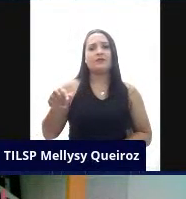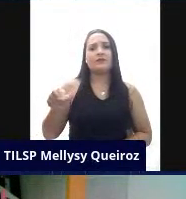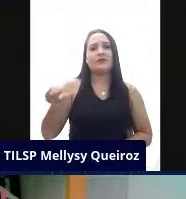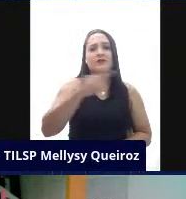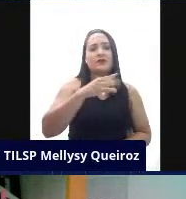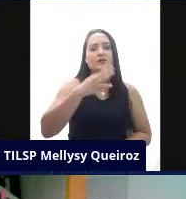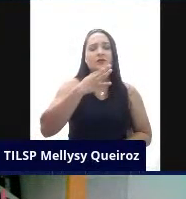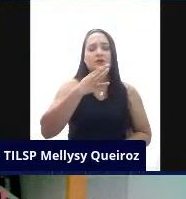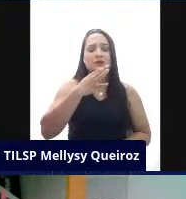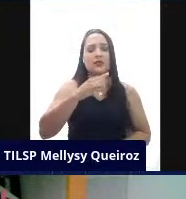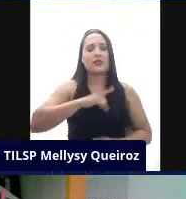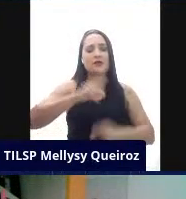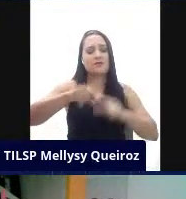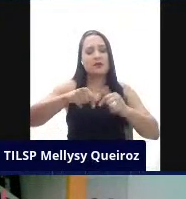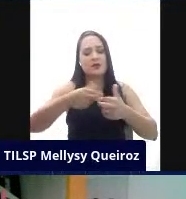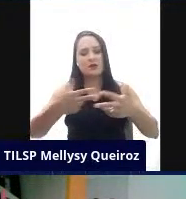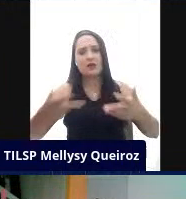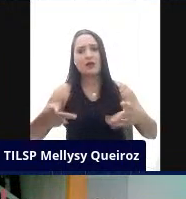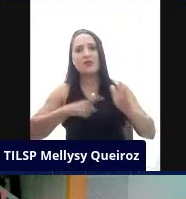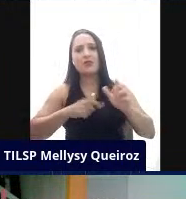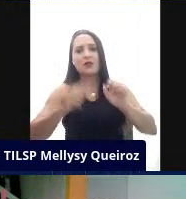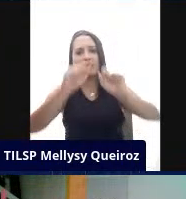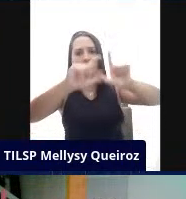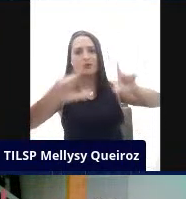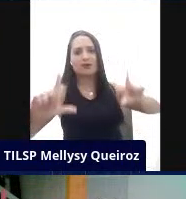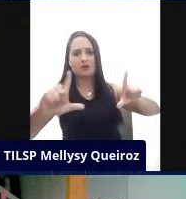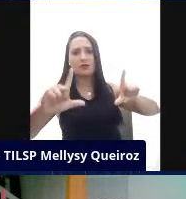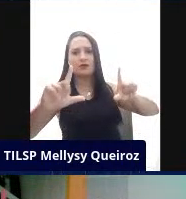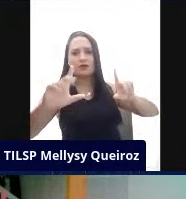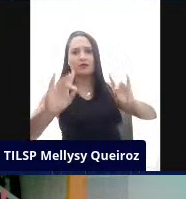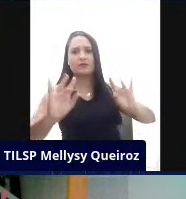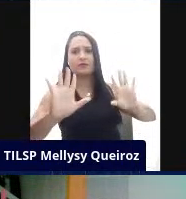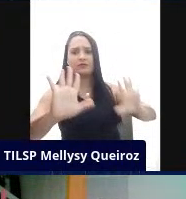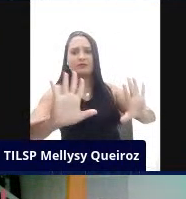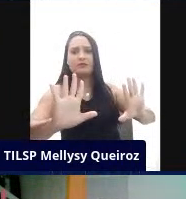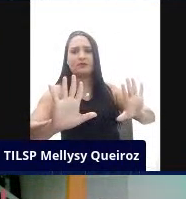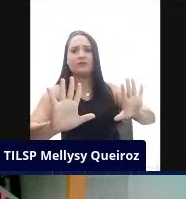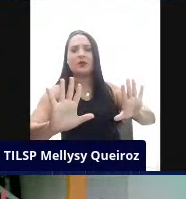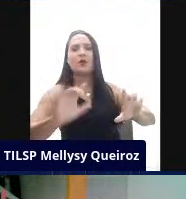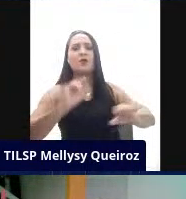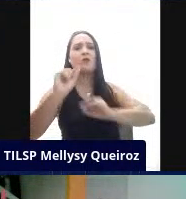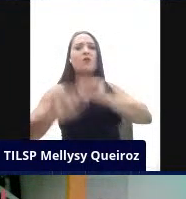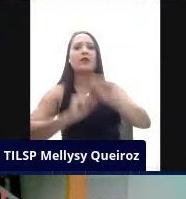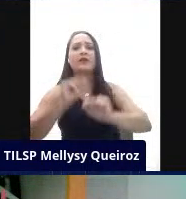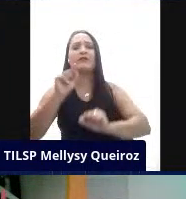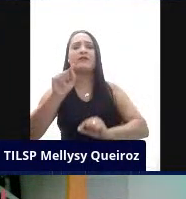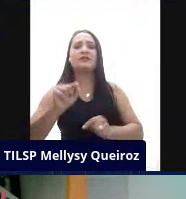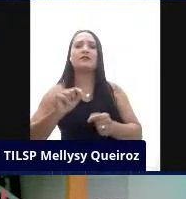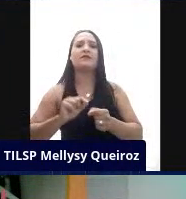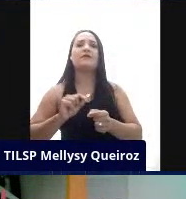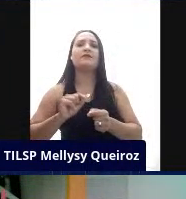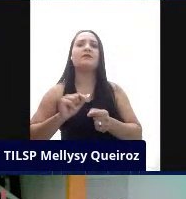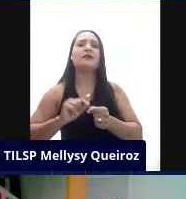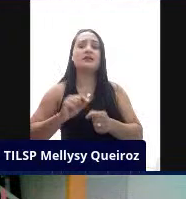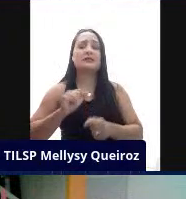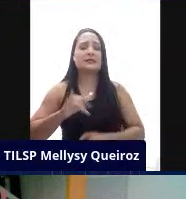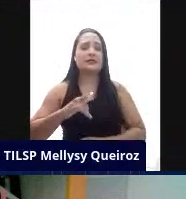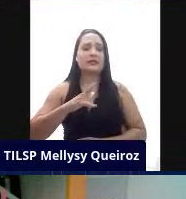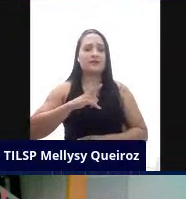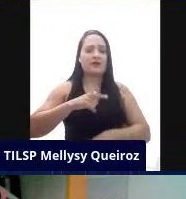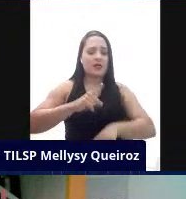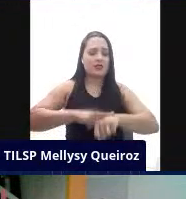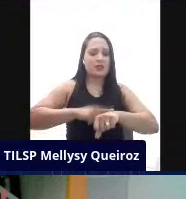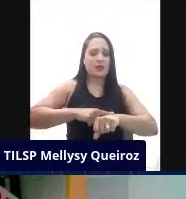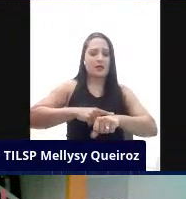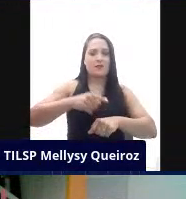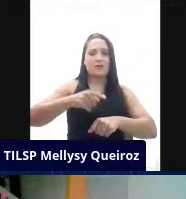da campanha, né, tem esse cartaz muito bem produzido, né, o que você faria se tivesse um tempo só para você. É uma reflexão bem